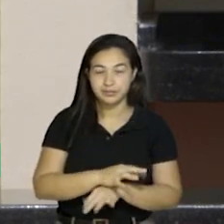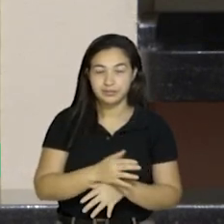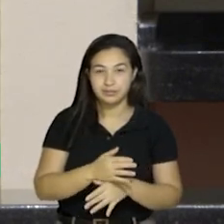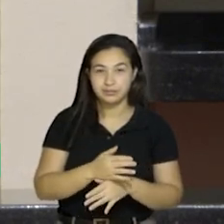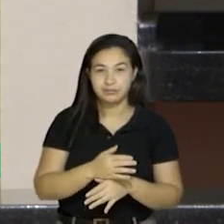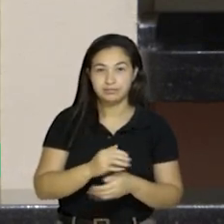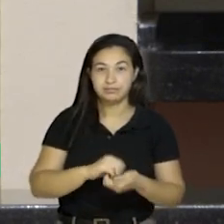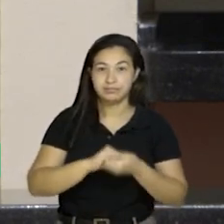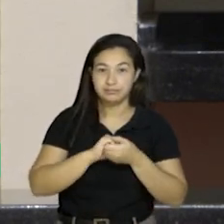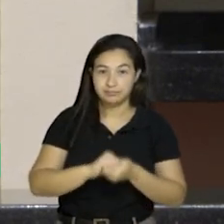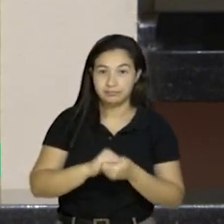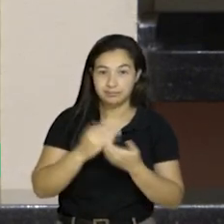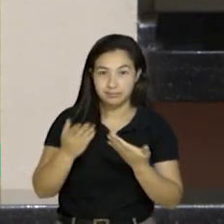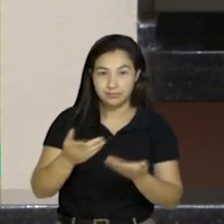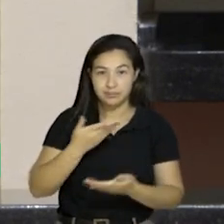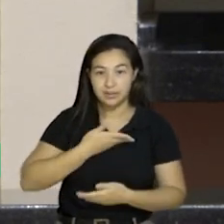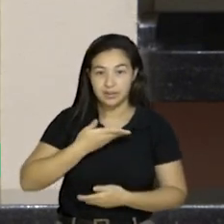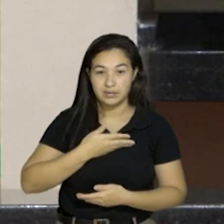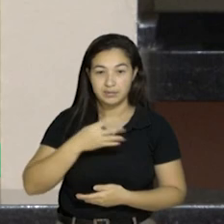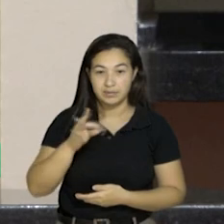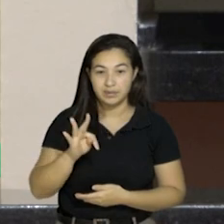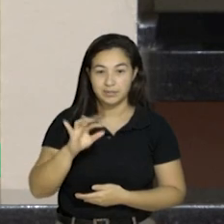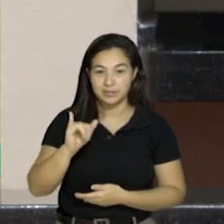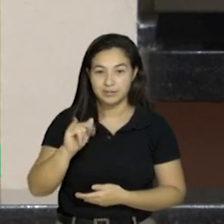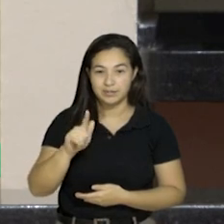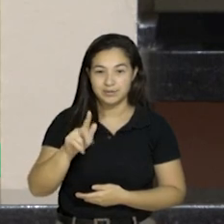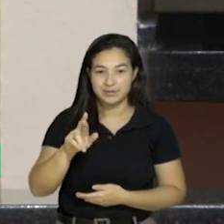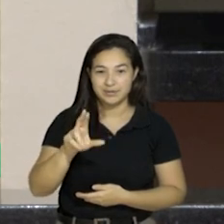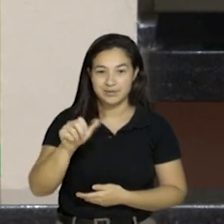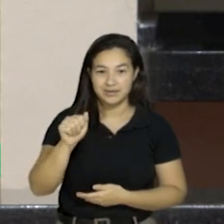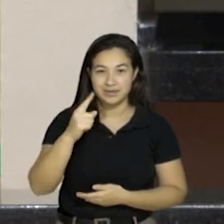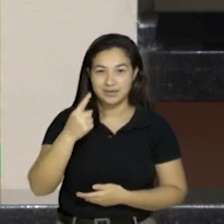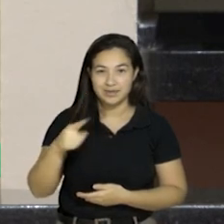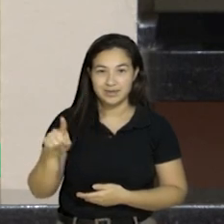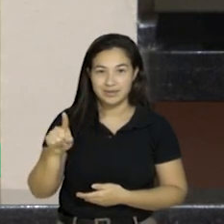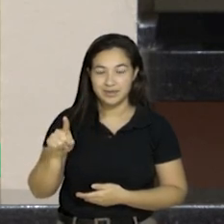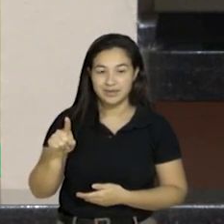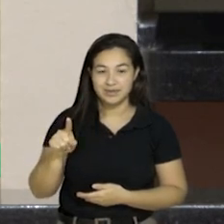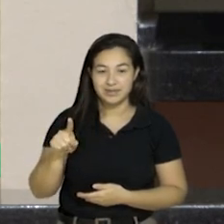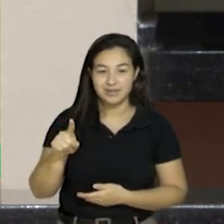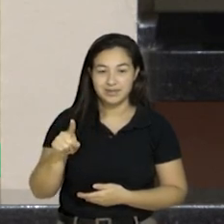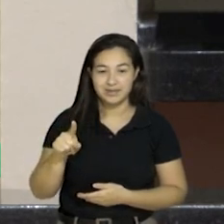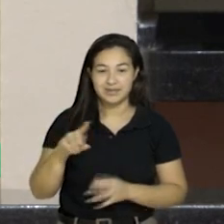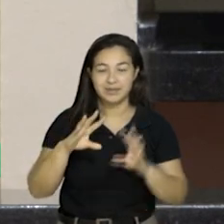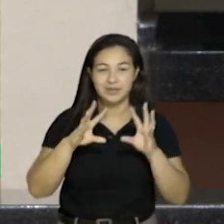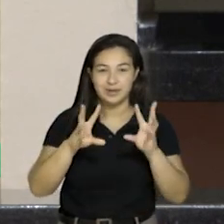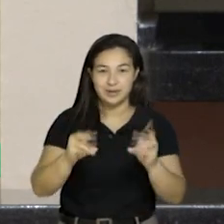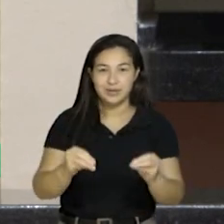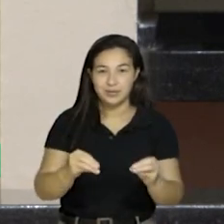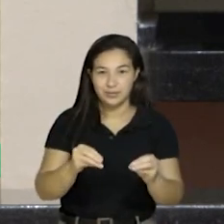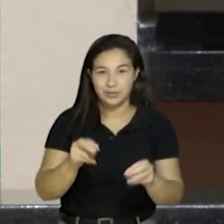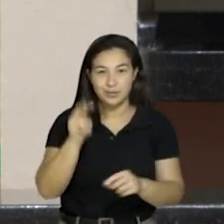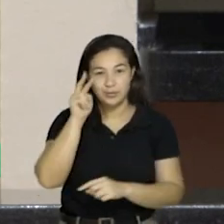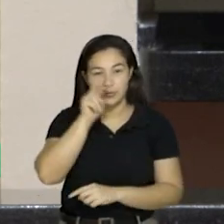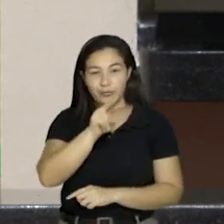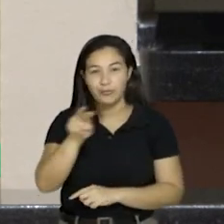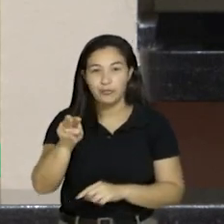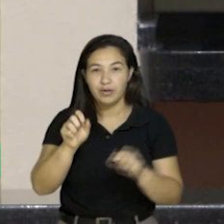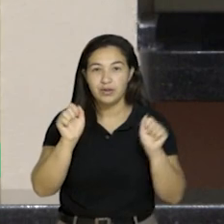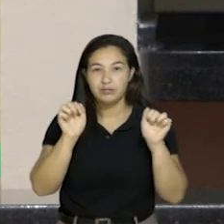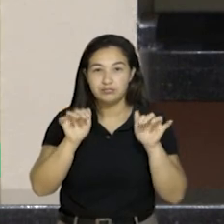nosso amigo Tigrão rede menina que tá acompanhando e a todos que acompanharam essa